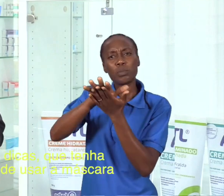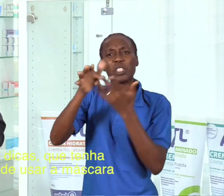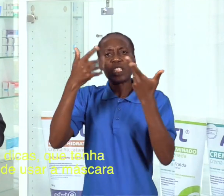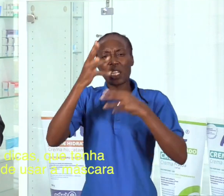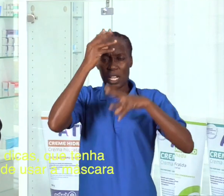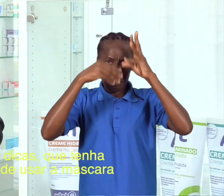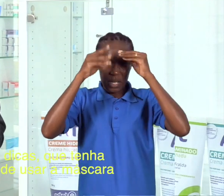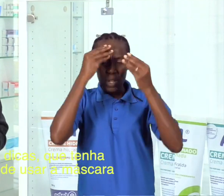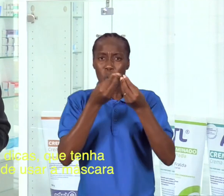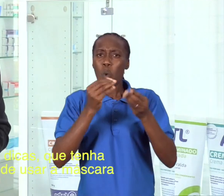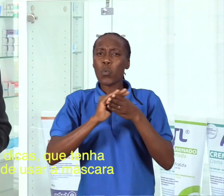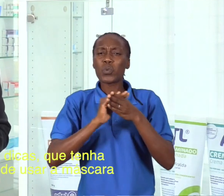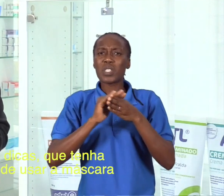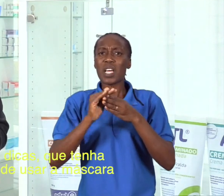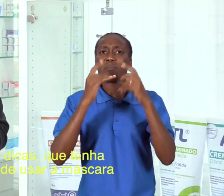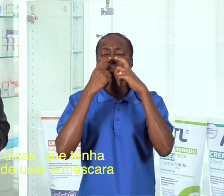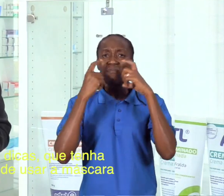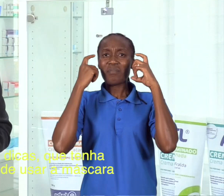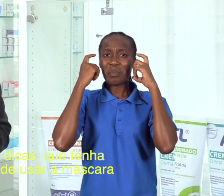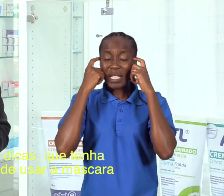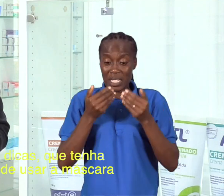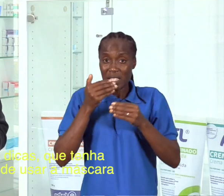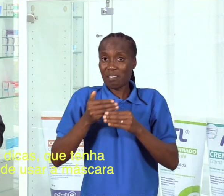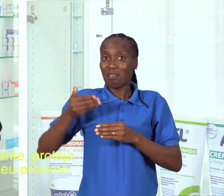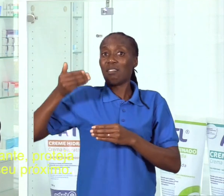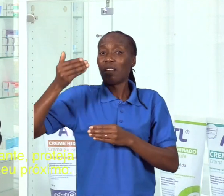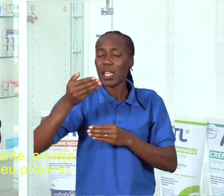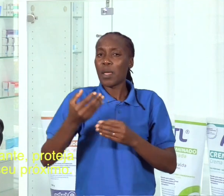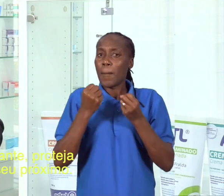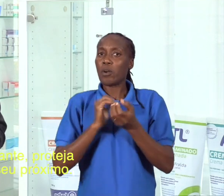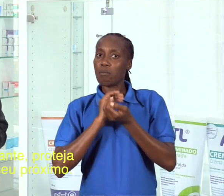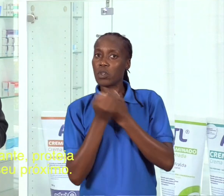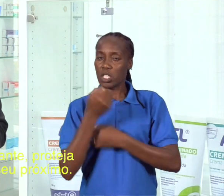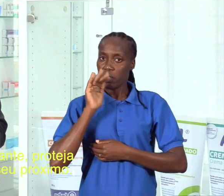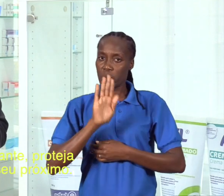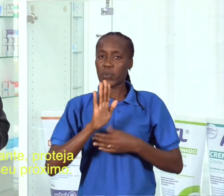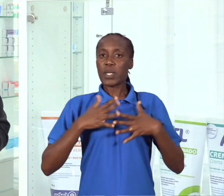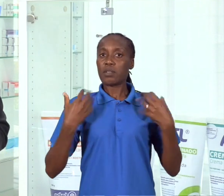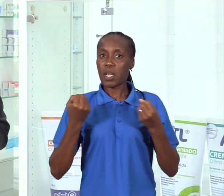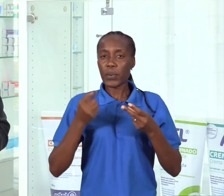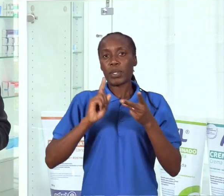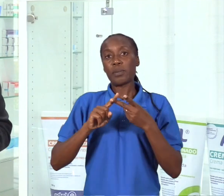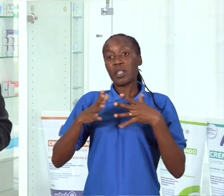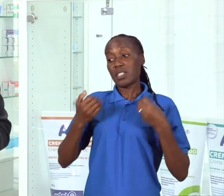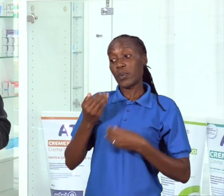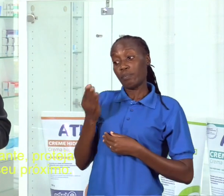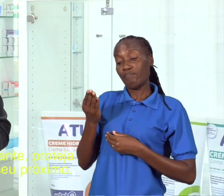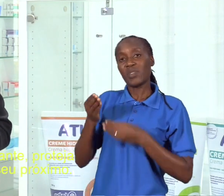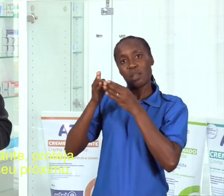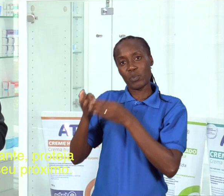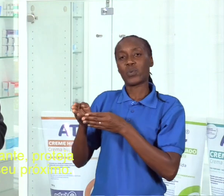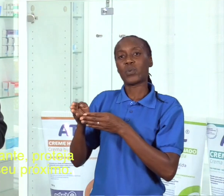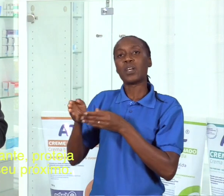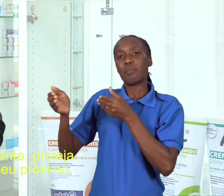que tenha aprendido um pouco mais sobre o uso correto das máscaras e que de hoje em diante proteja a sua saúde e